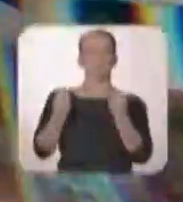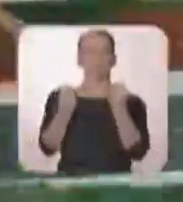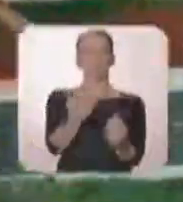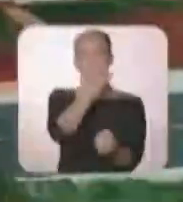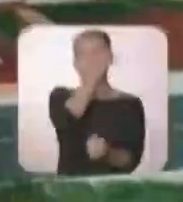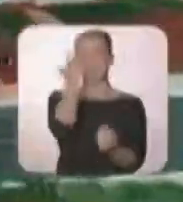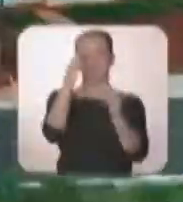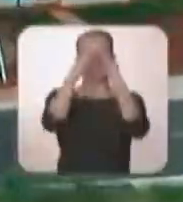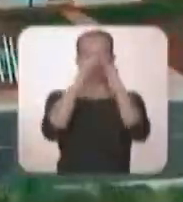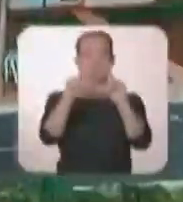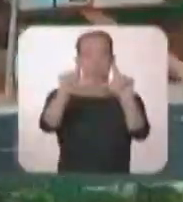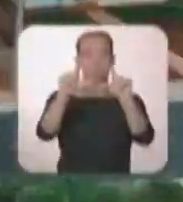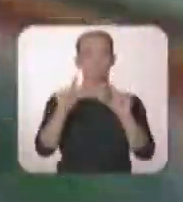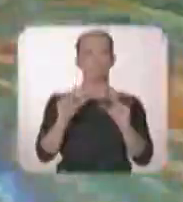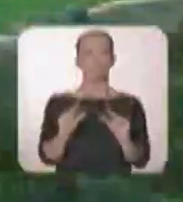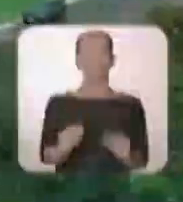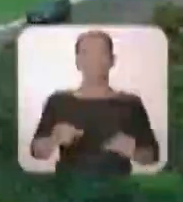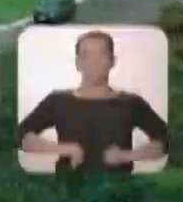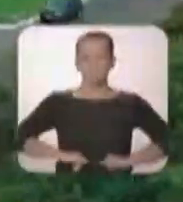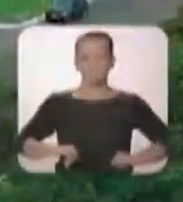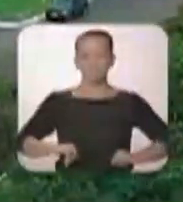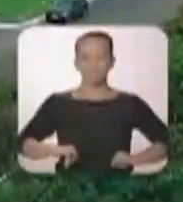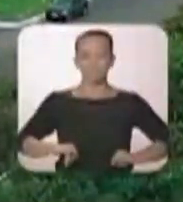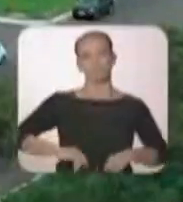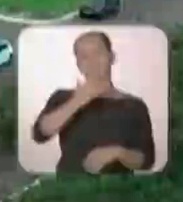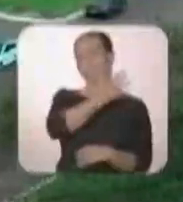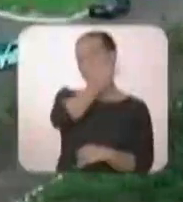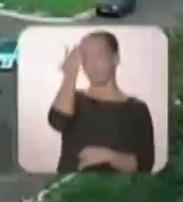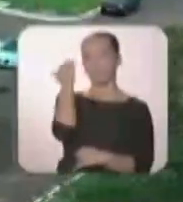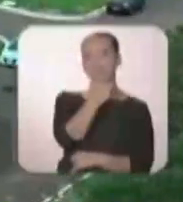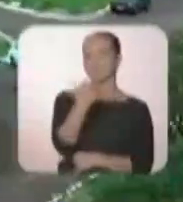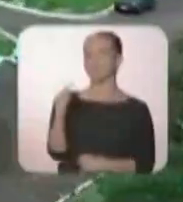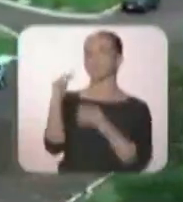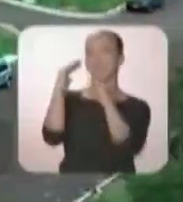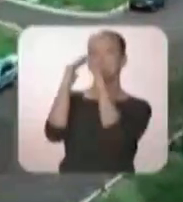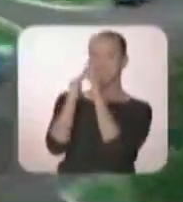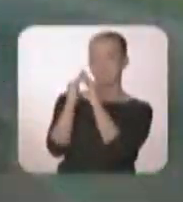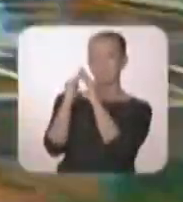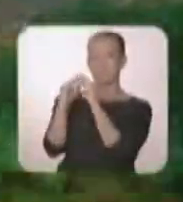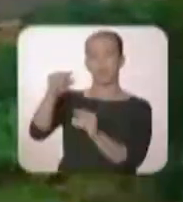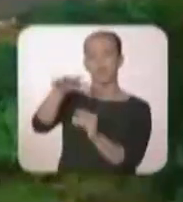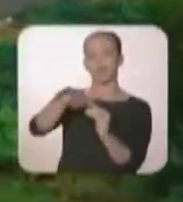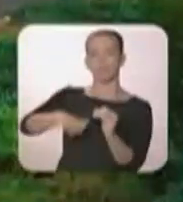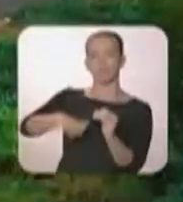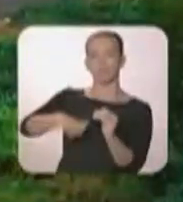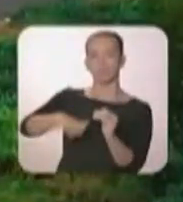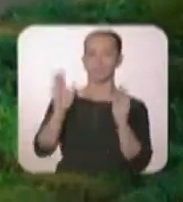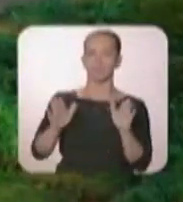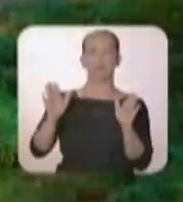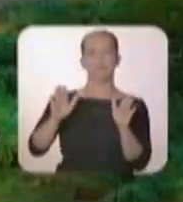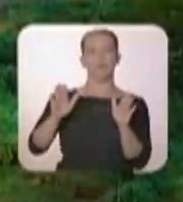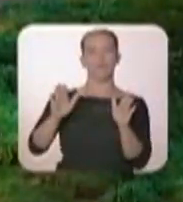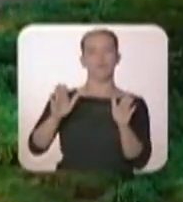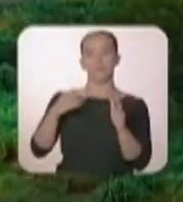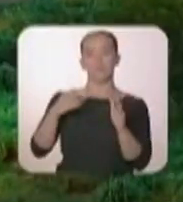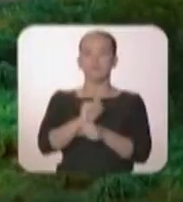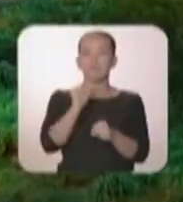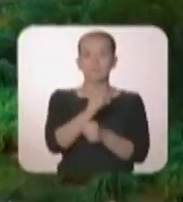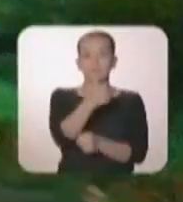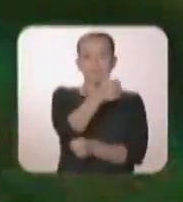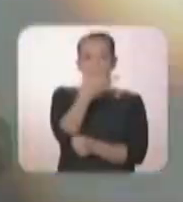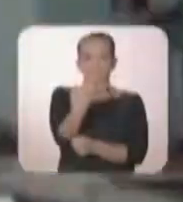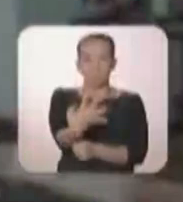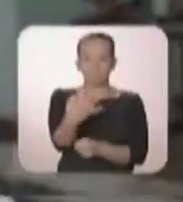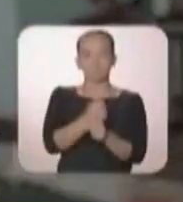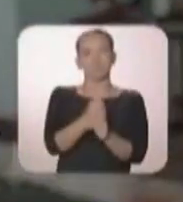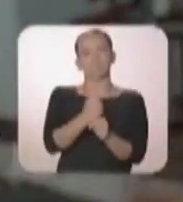entregues aos moradores para diminuir o sofrimento das pessoas que não têm um teto para morar na região pantaneira. Eu esperei 14